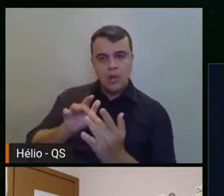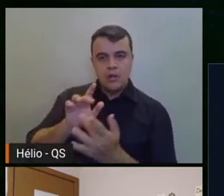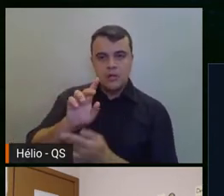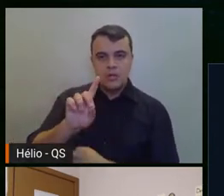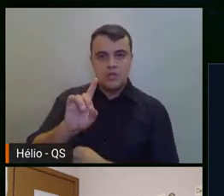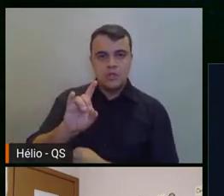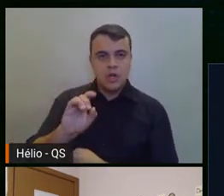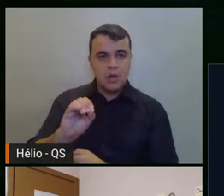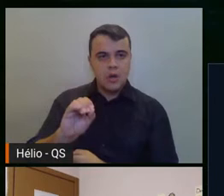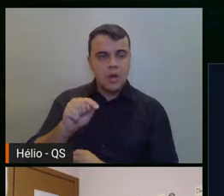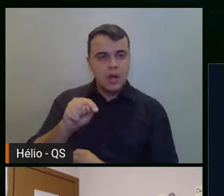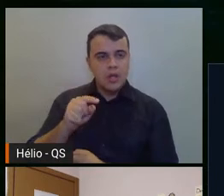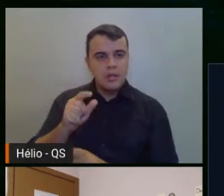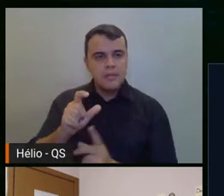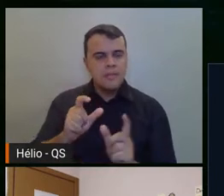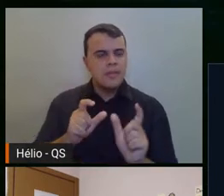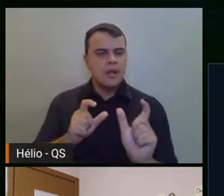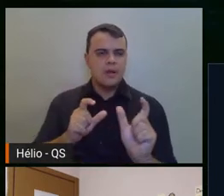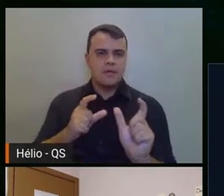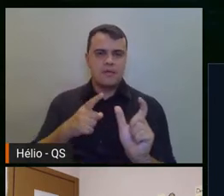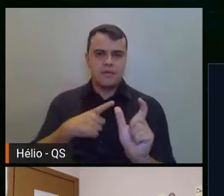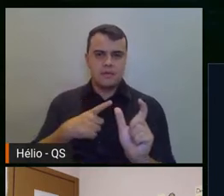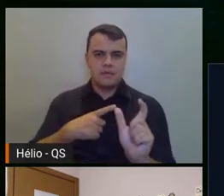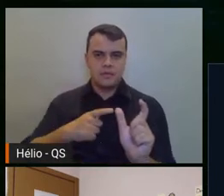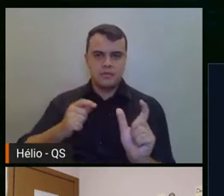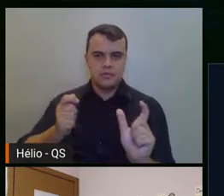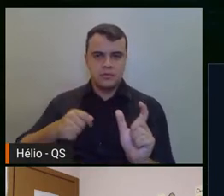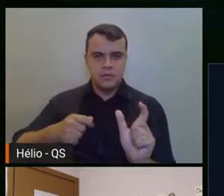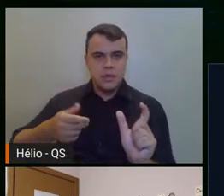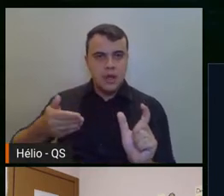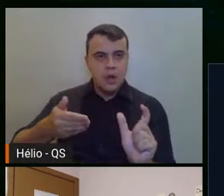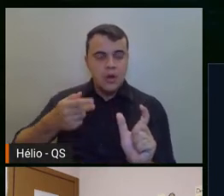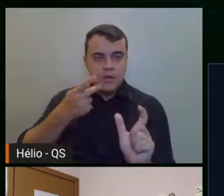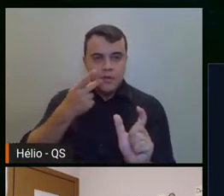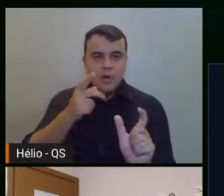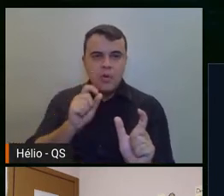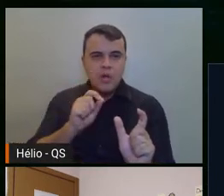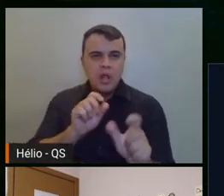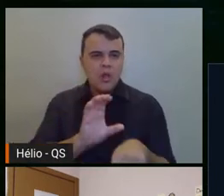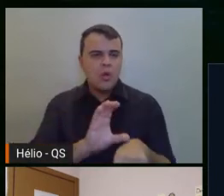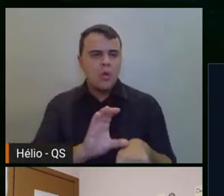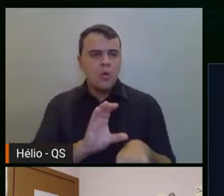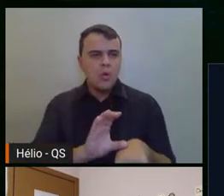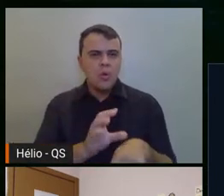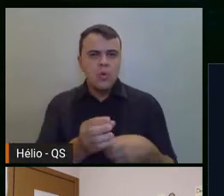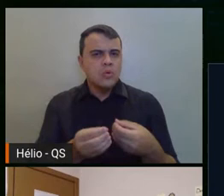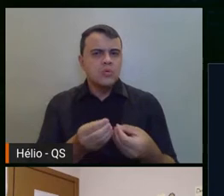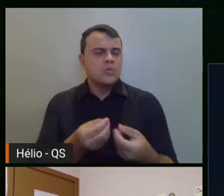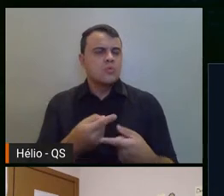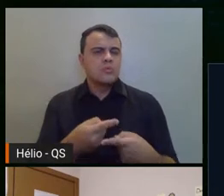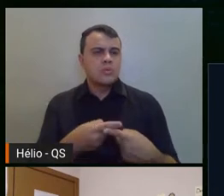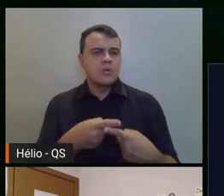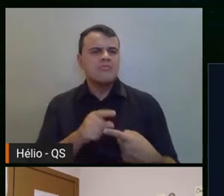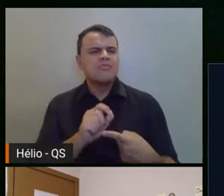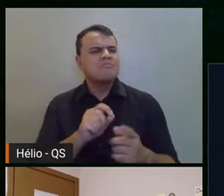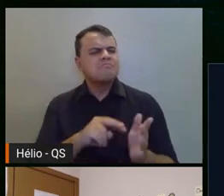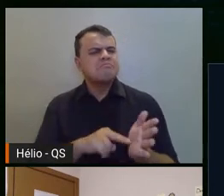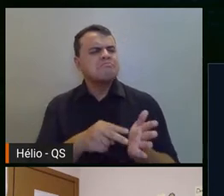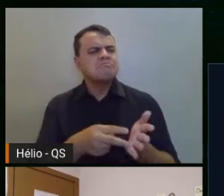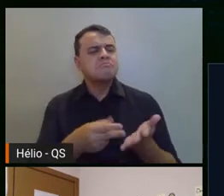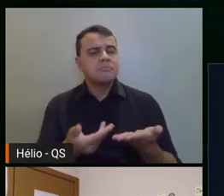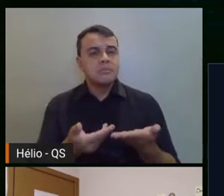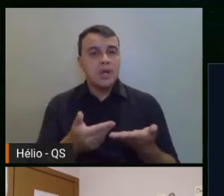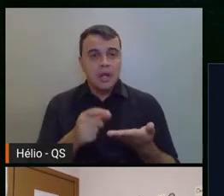às vezes essa é uma palavra que não faz muito sentido né Fala Putz Mas que que é um bootcamp e tal Que diabos é isso né então